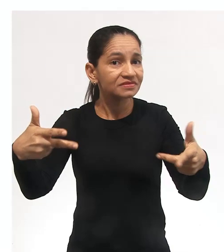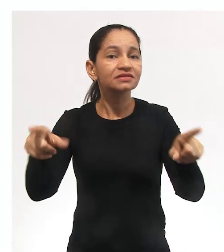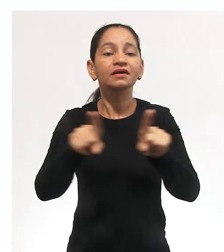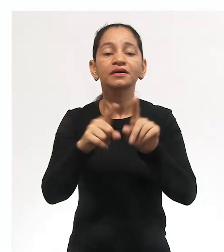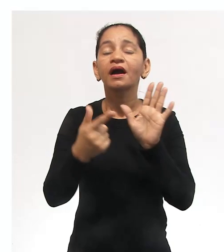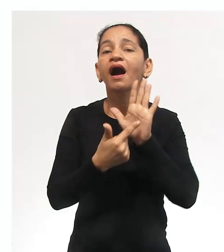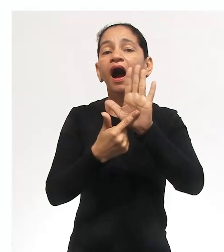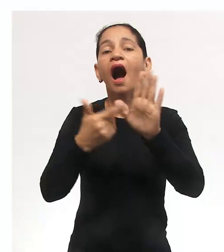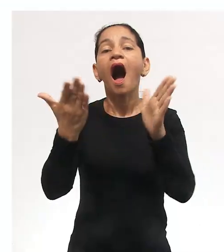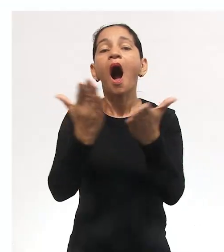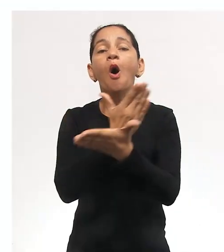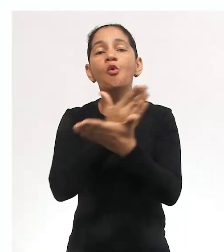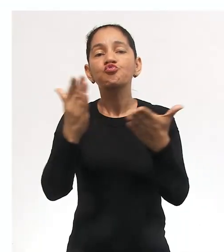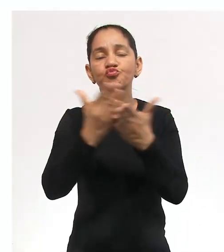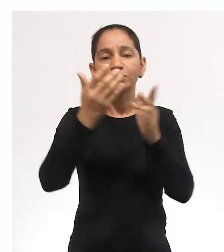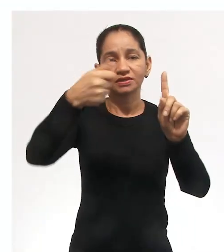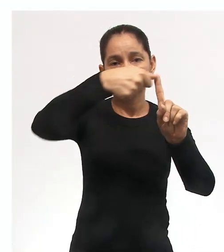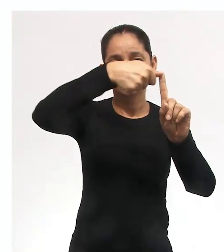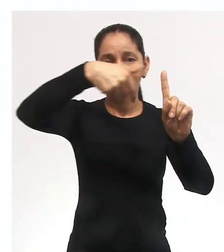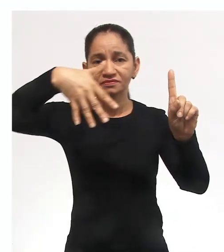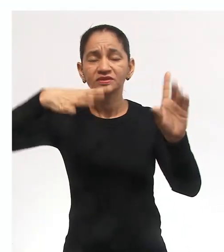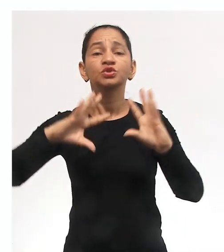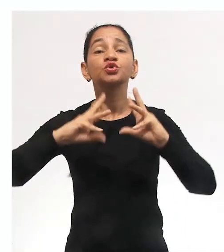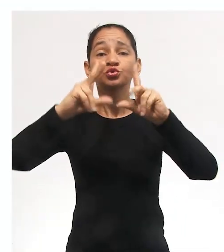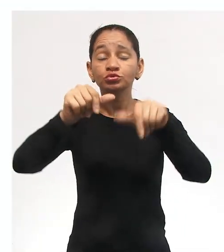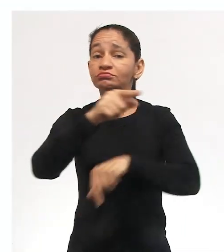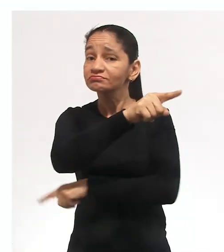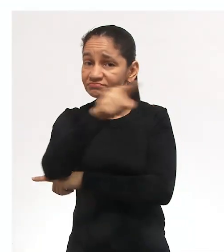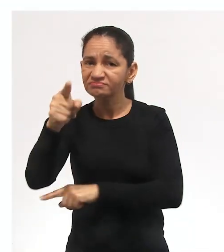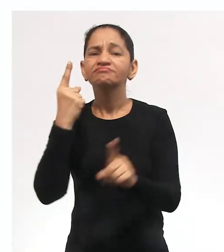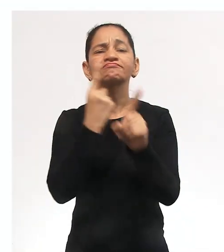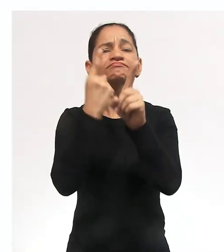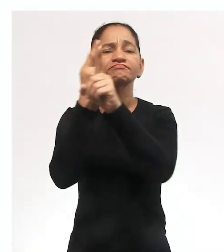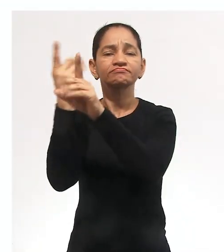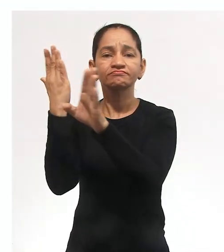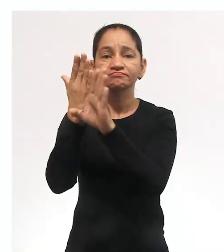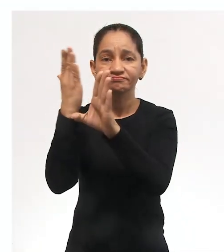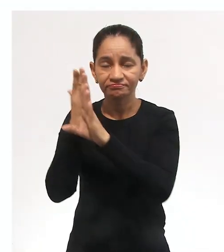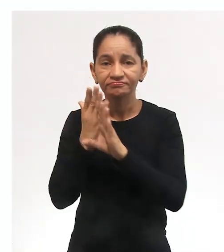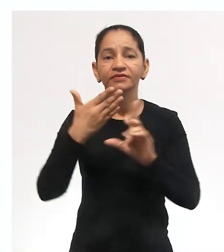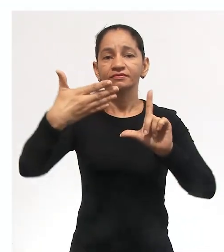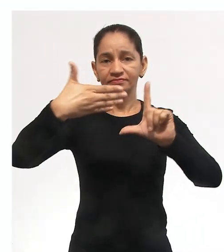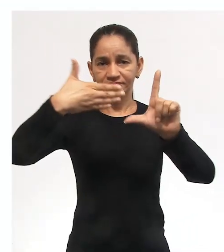bilhetes. E aqui eu trago algumas referências, todas vocês vão